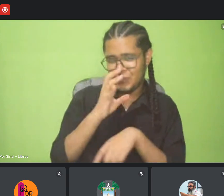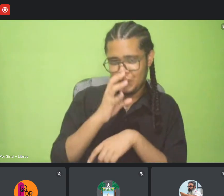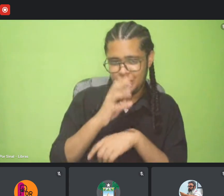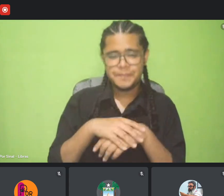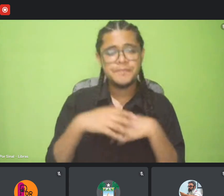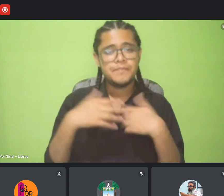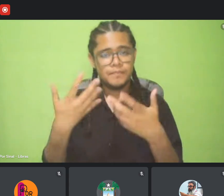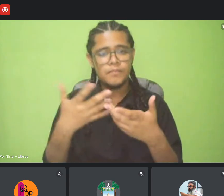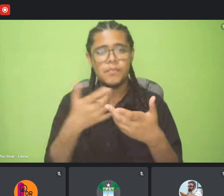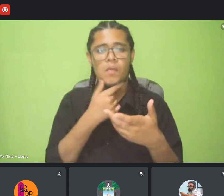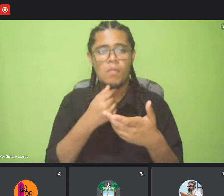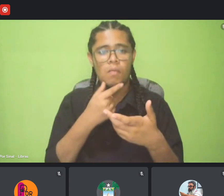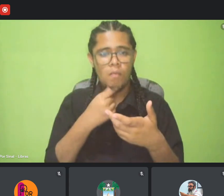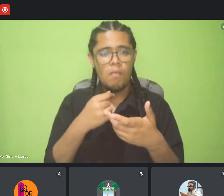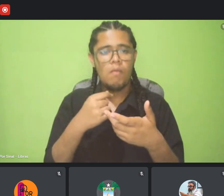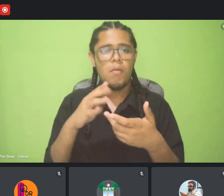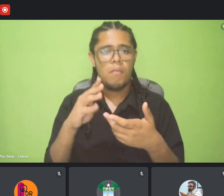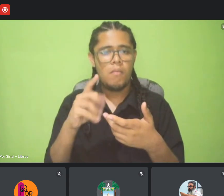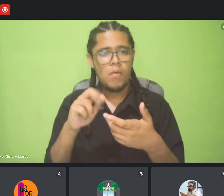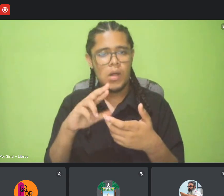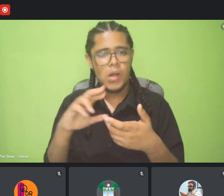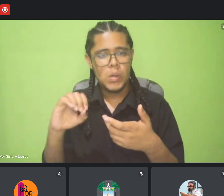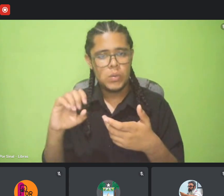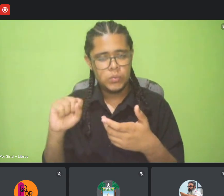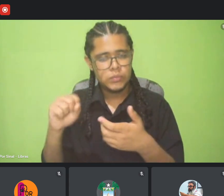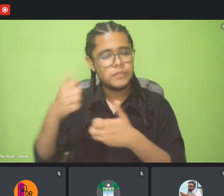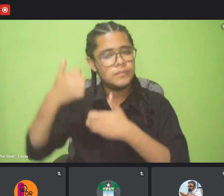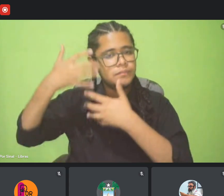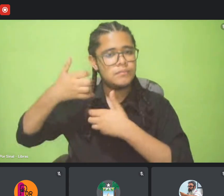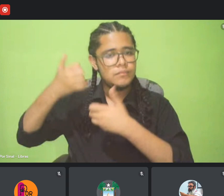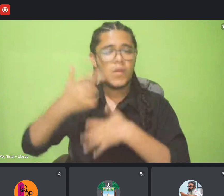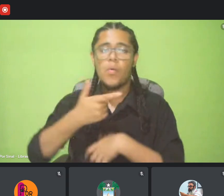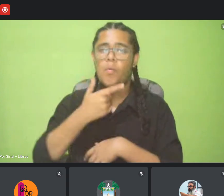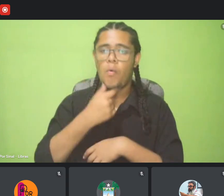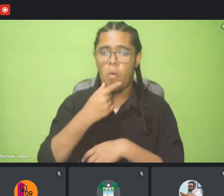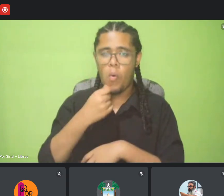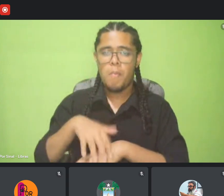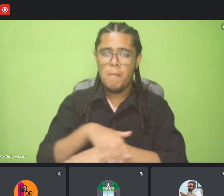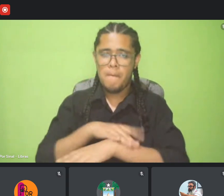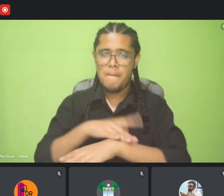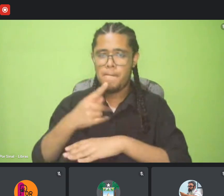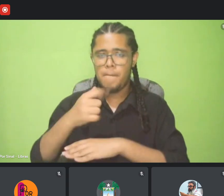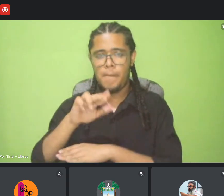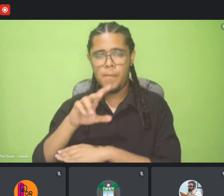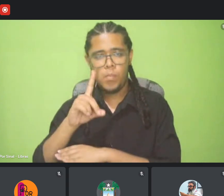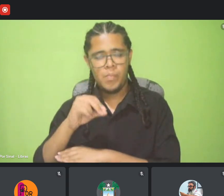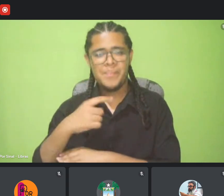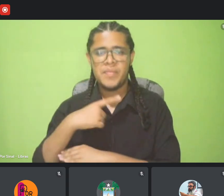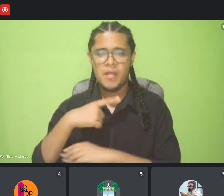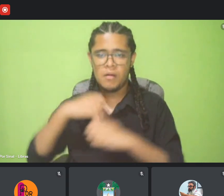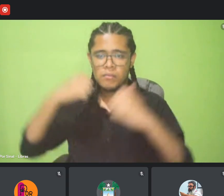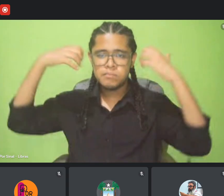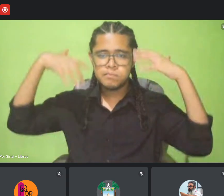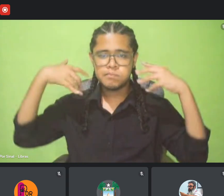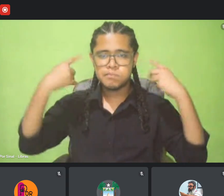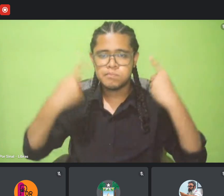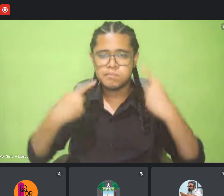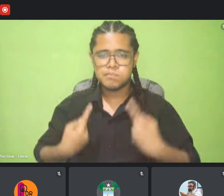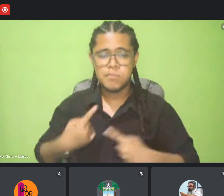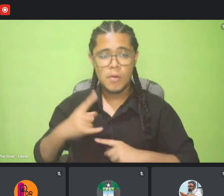audiodescrição. Um homem pardo, estou de cabelos longos, cacheados, de barba.